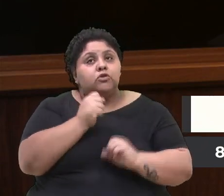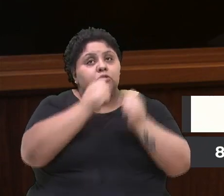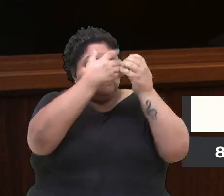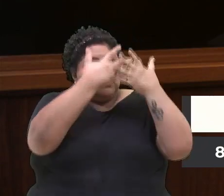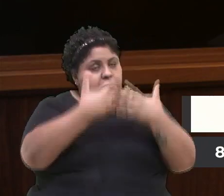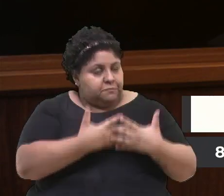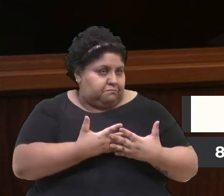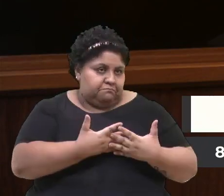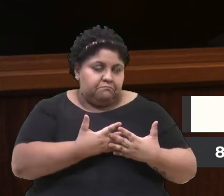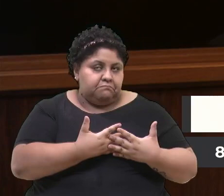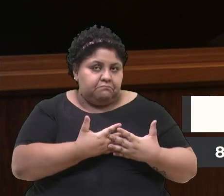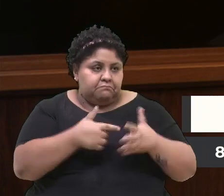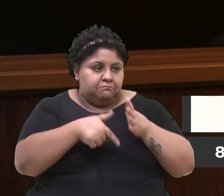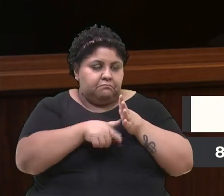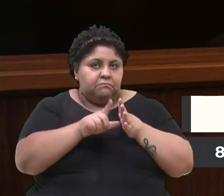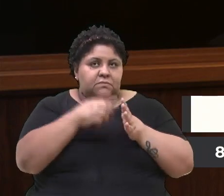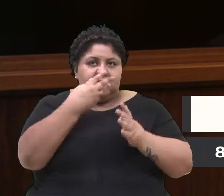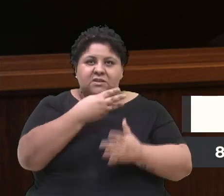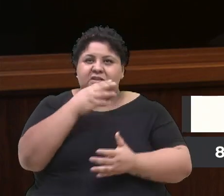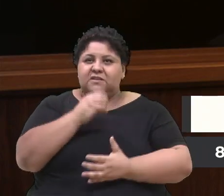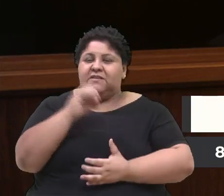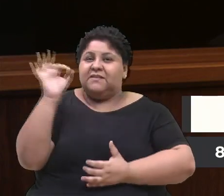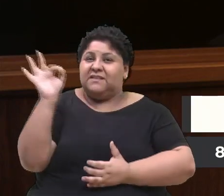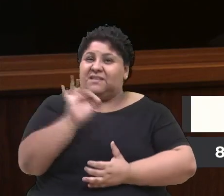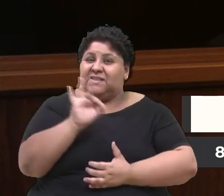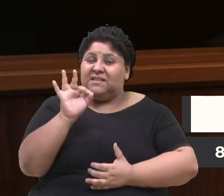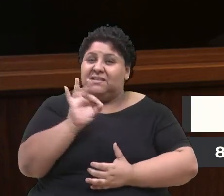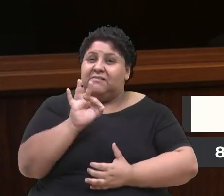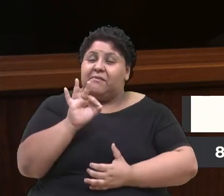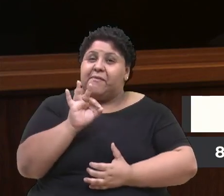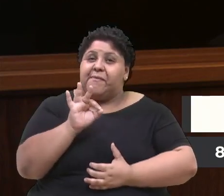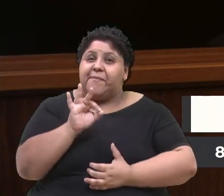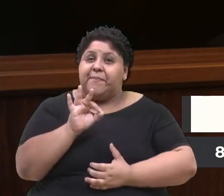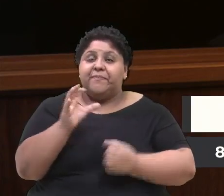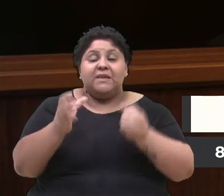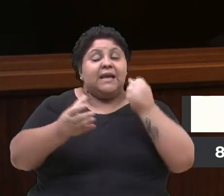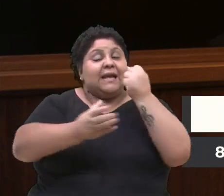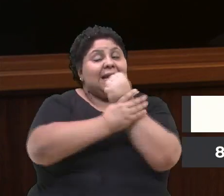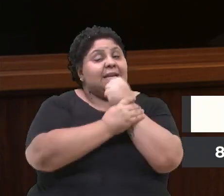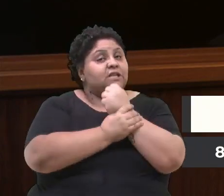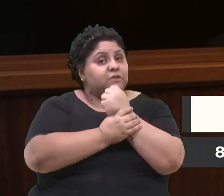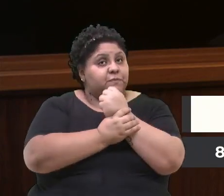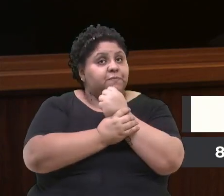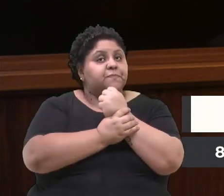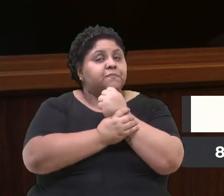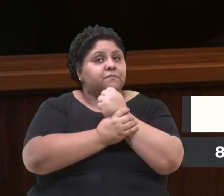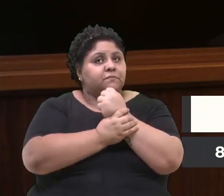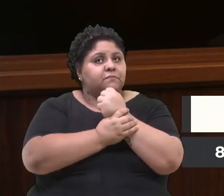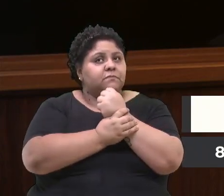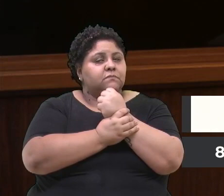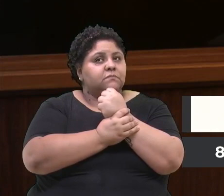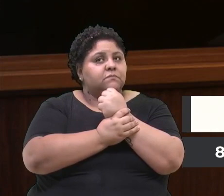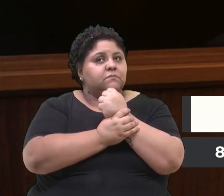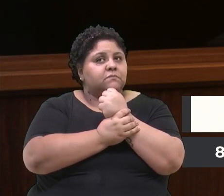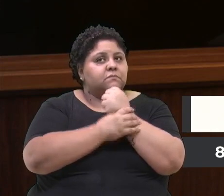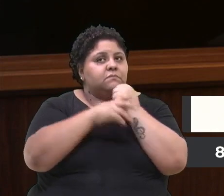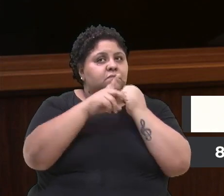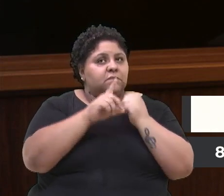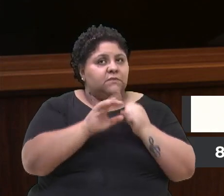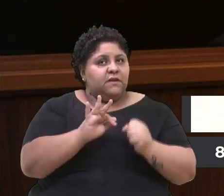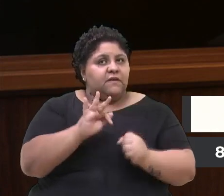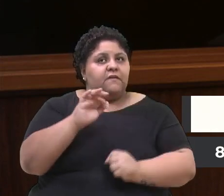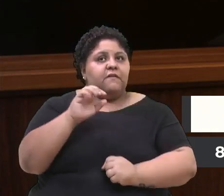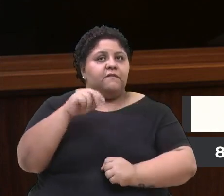né, 30% vai ser garantido pelo FNDE. Então, por